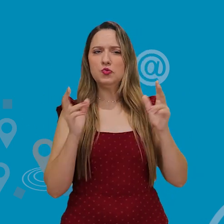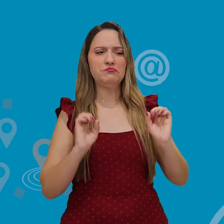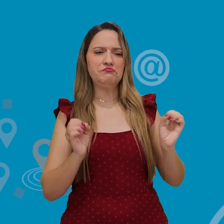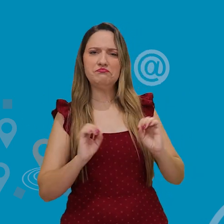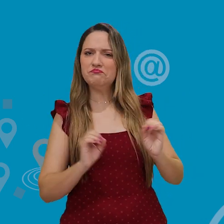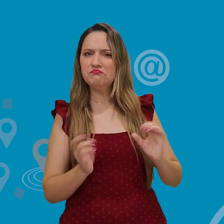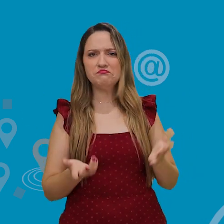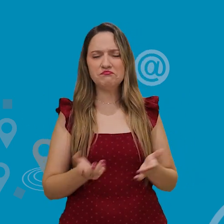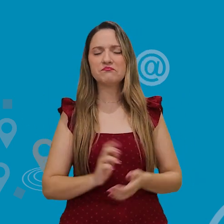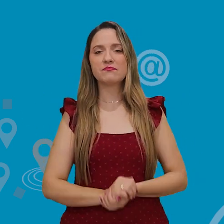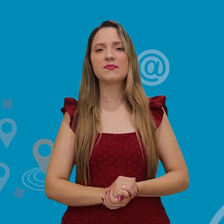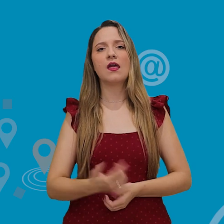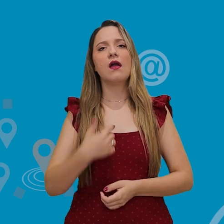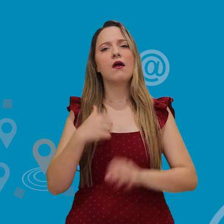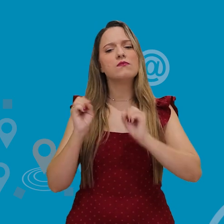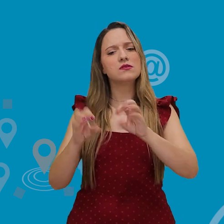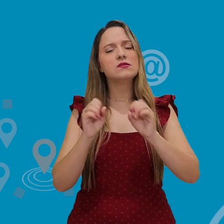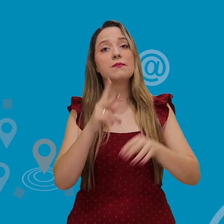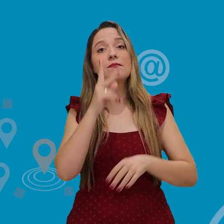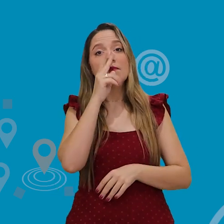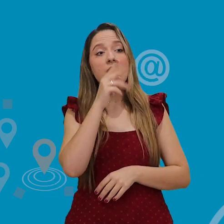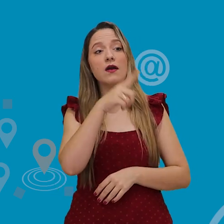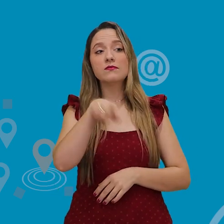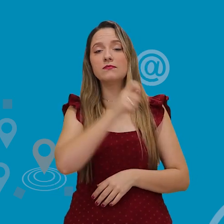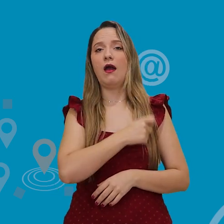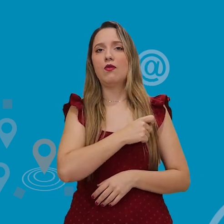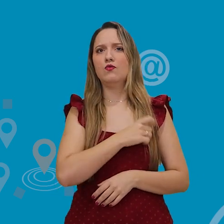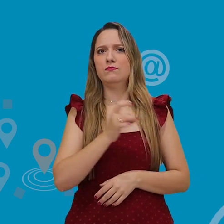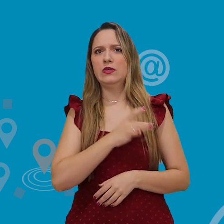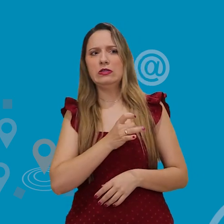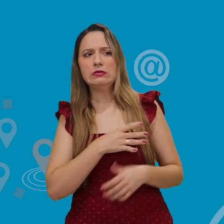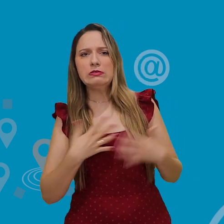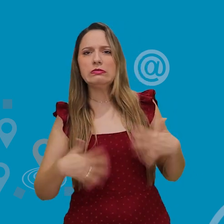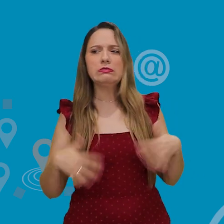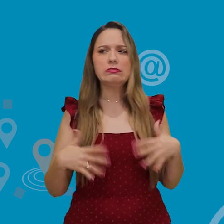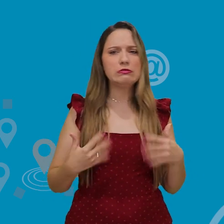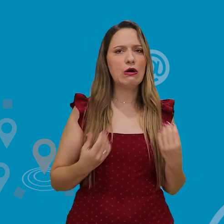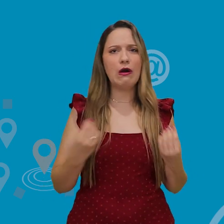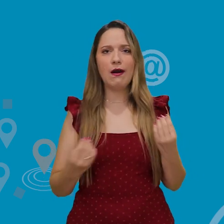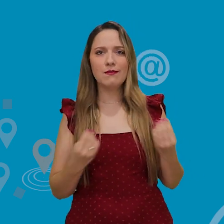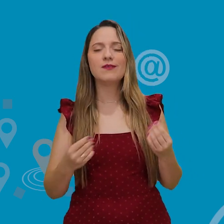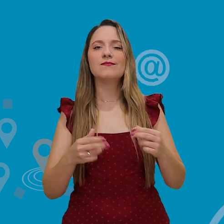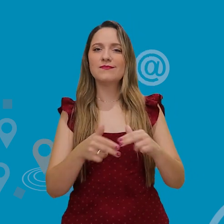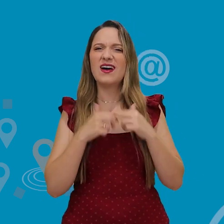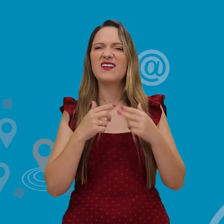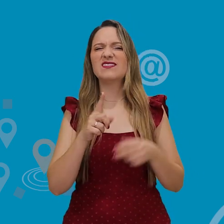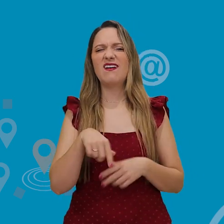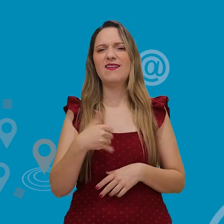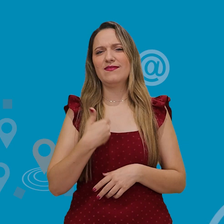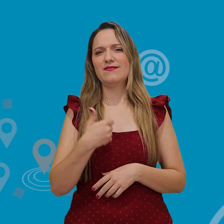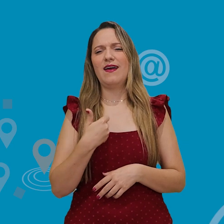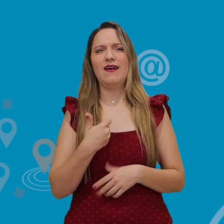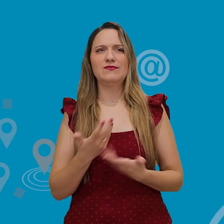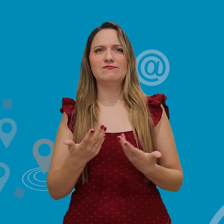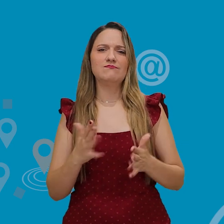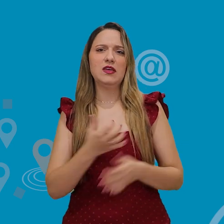Quando eu vou tentar ensinar, eu vejo até um certo medo, inicialmente, em relação aos alunos, né, já que eu trabalho ali, pego a faixa etária do